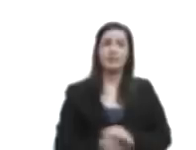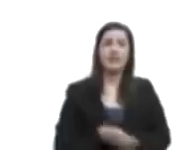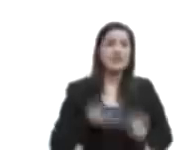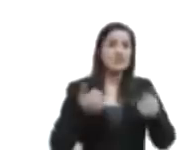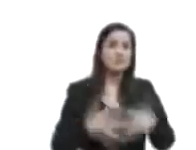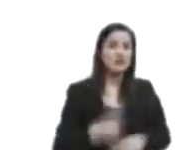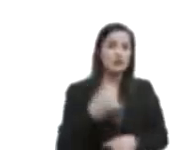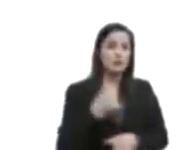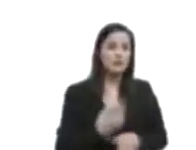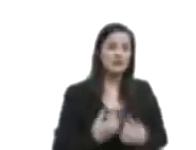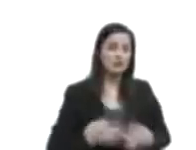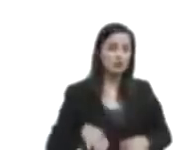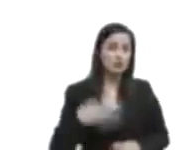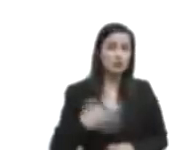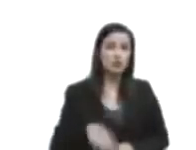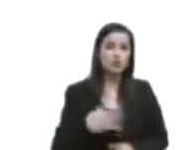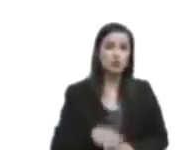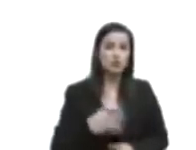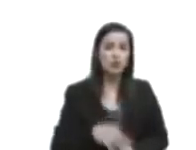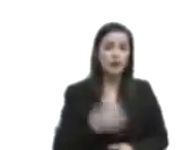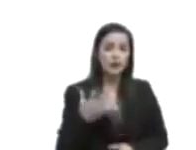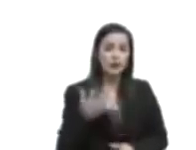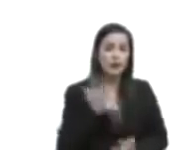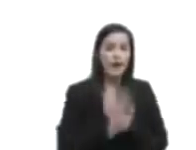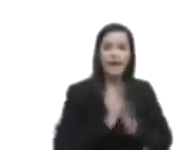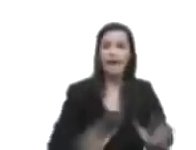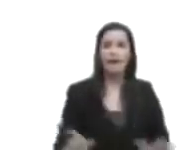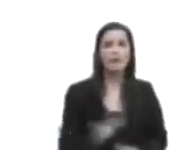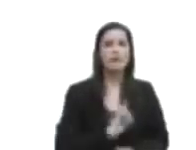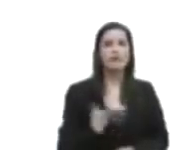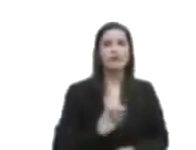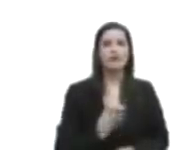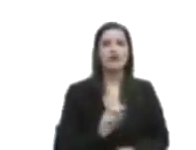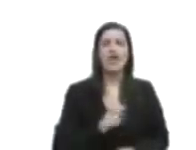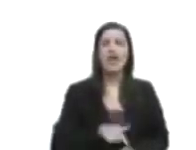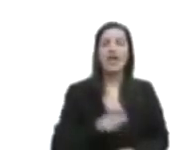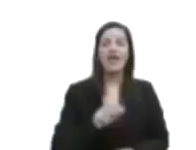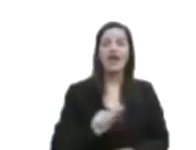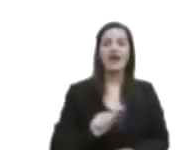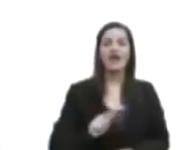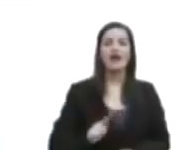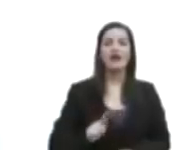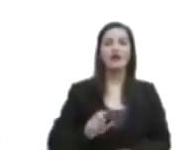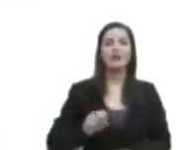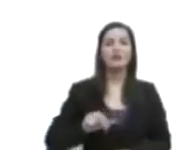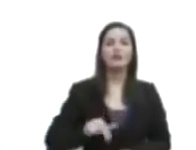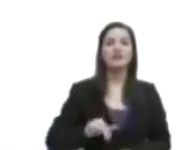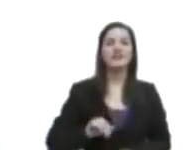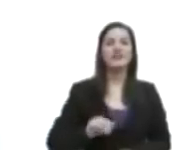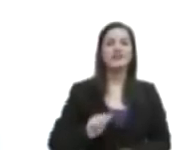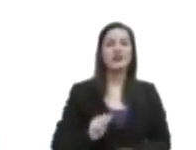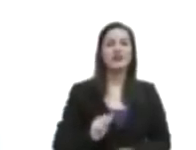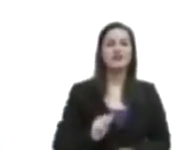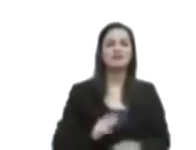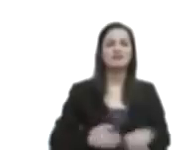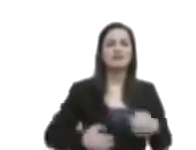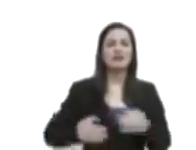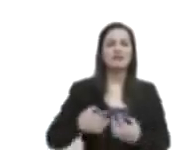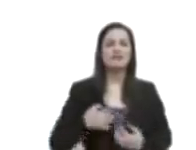contida nem suprimida. Fala de agonia. Pastor, aqui é uma